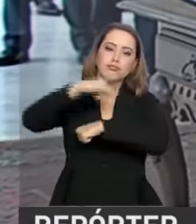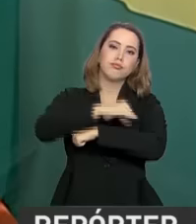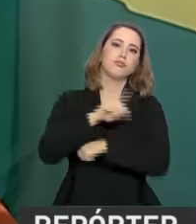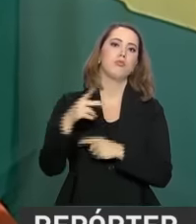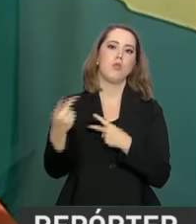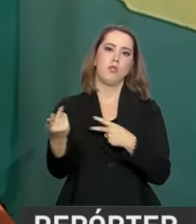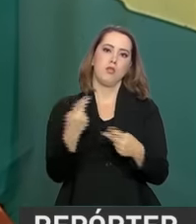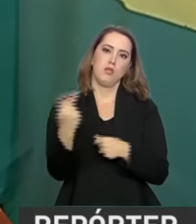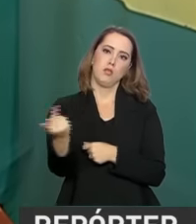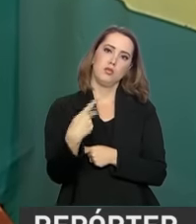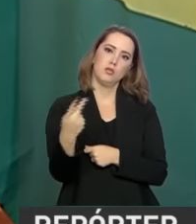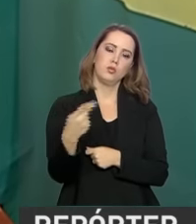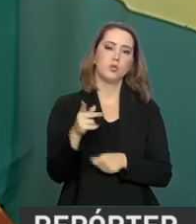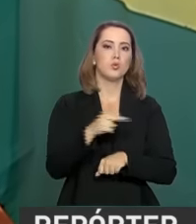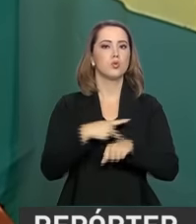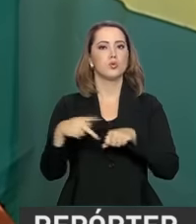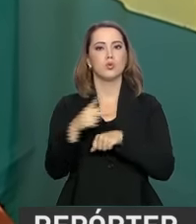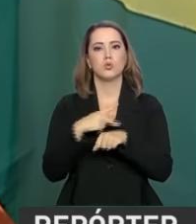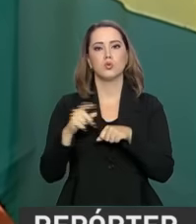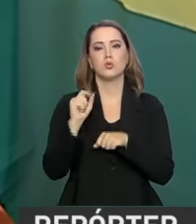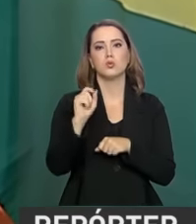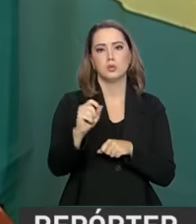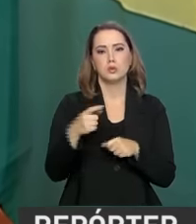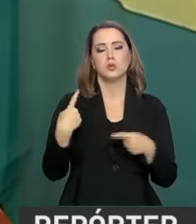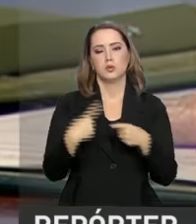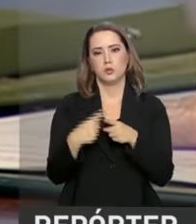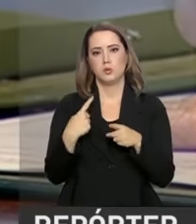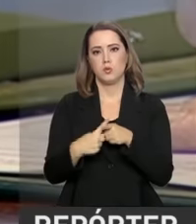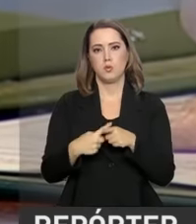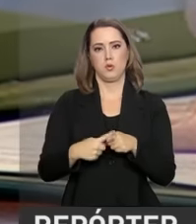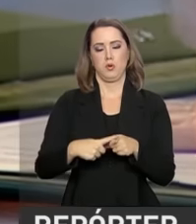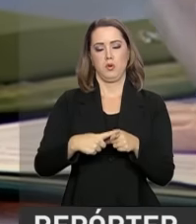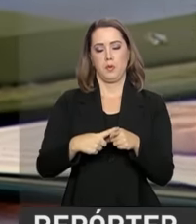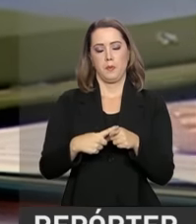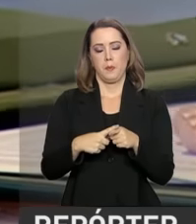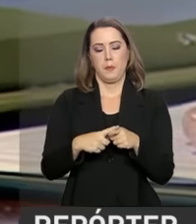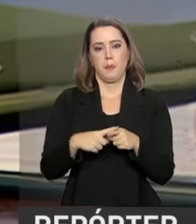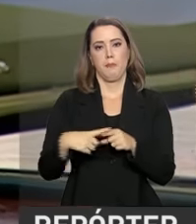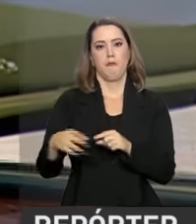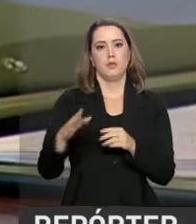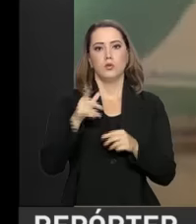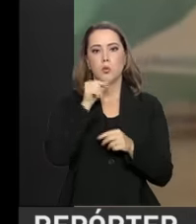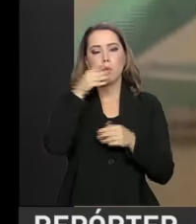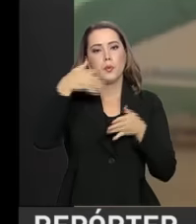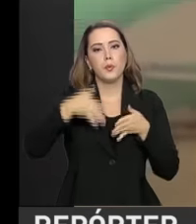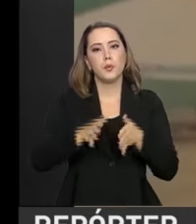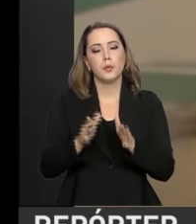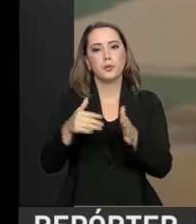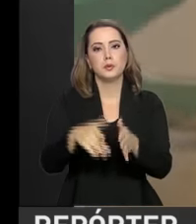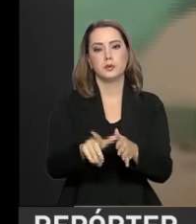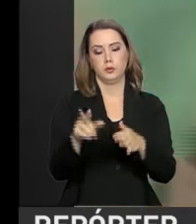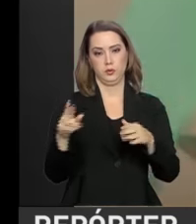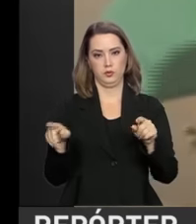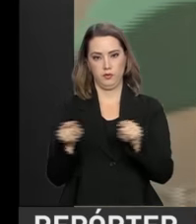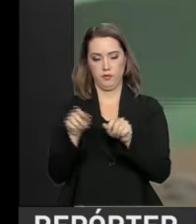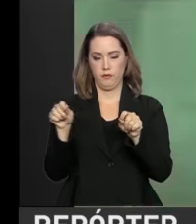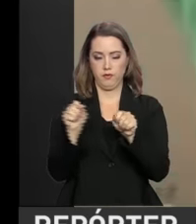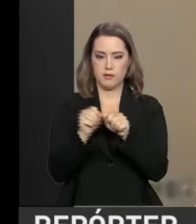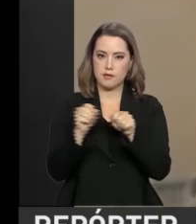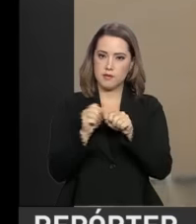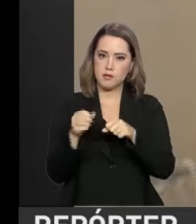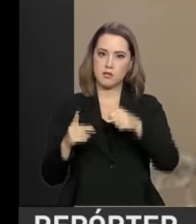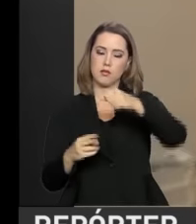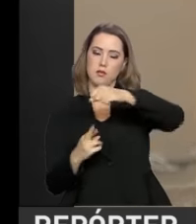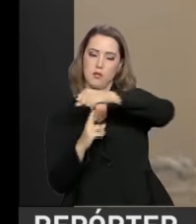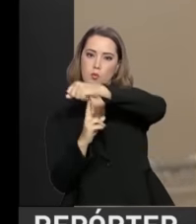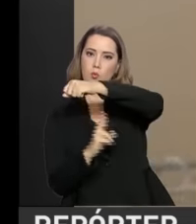países eles também firmaram um documento para a construção de uma ponte internacional sobre o Rio Paraguai entre as cidades de Porto Murtinho no